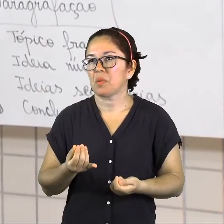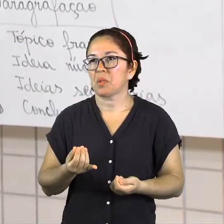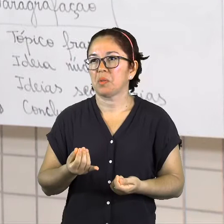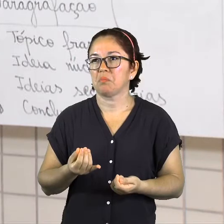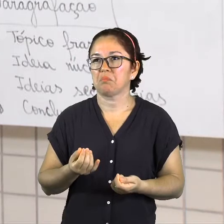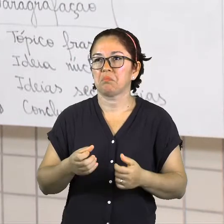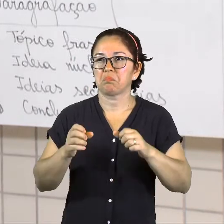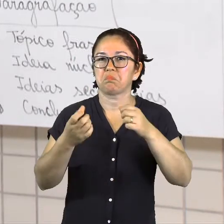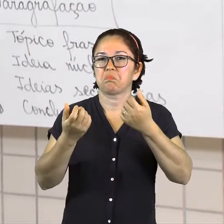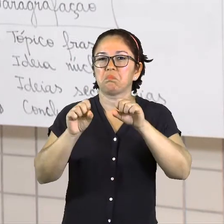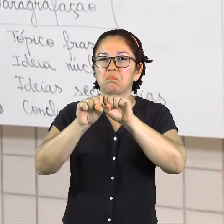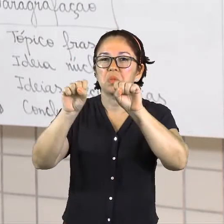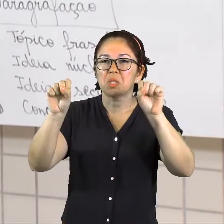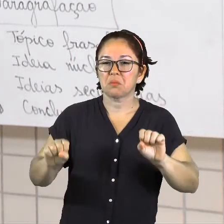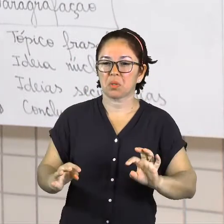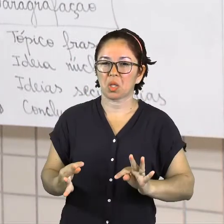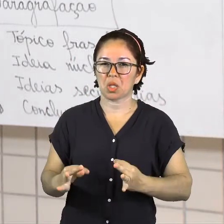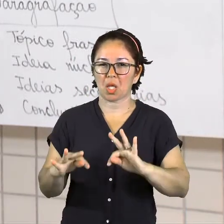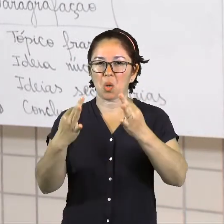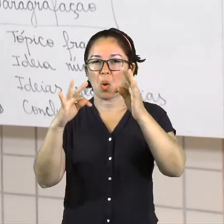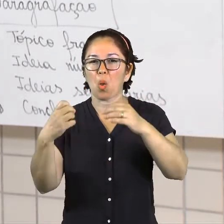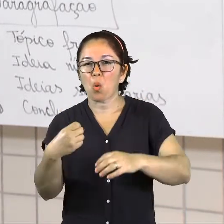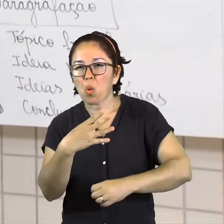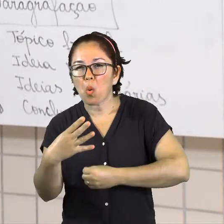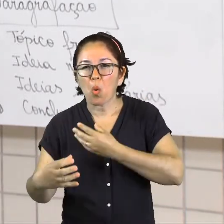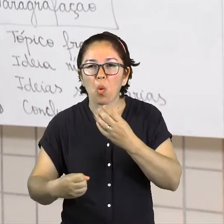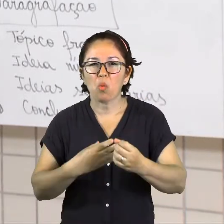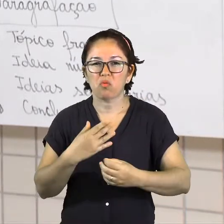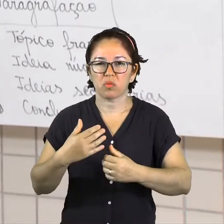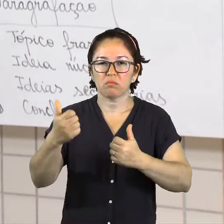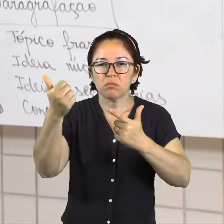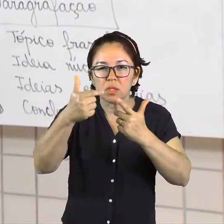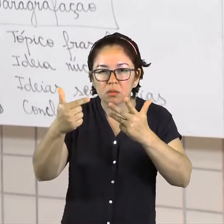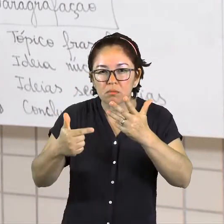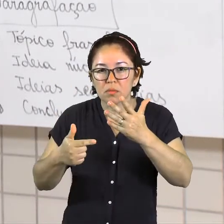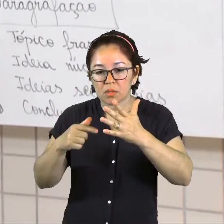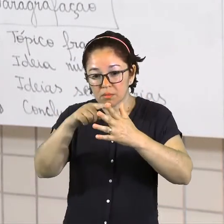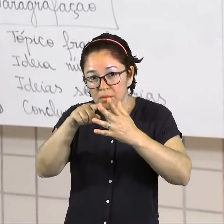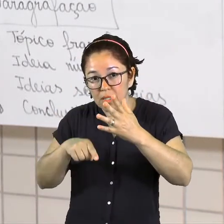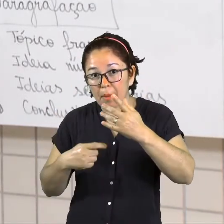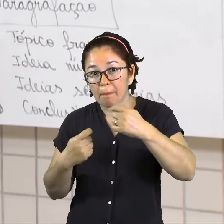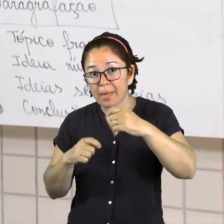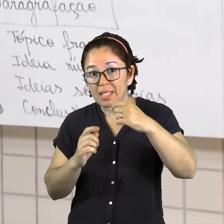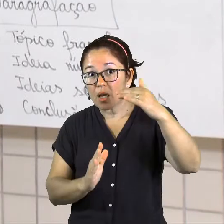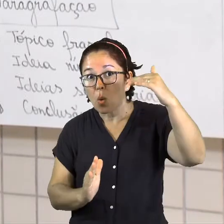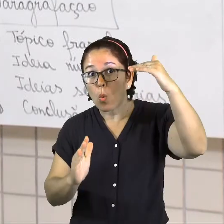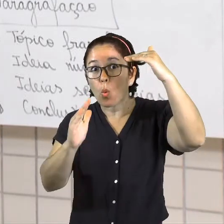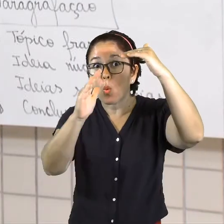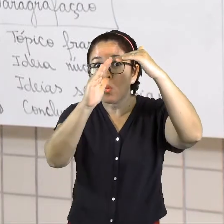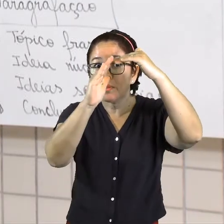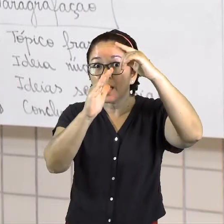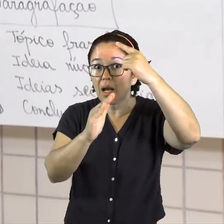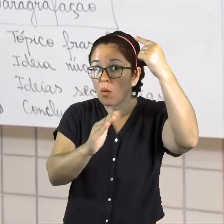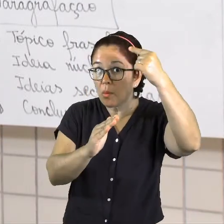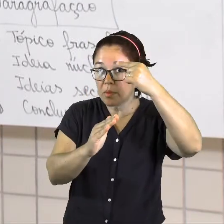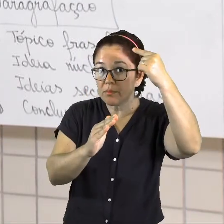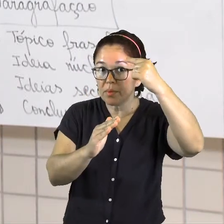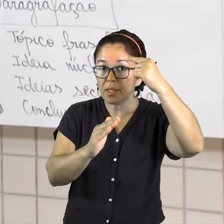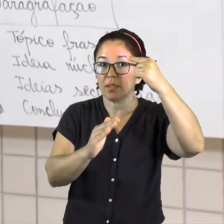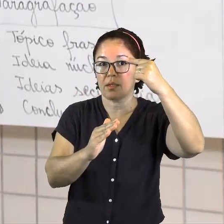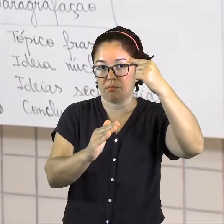ideias secundárias são os exemplos que vai sustentar essa ideia núcleo, certo?